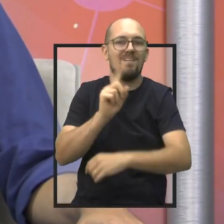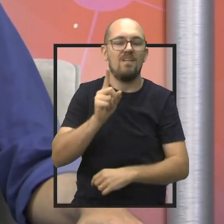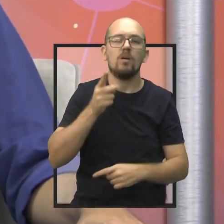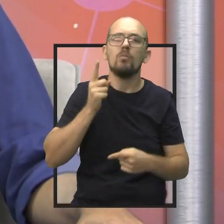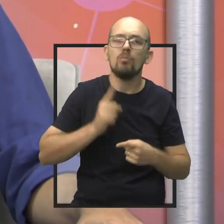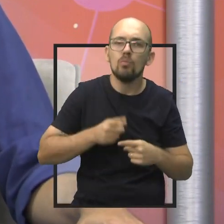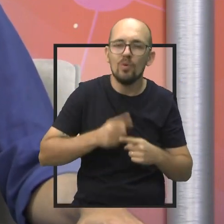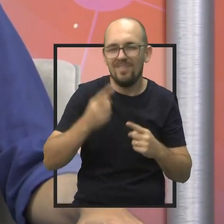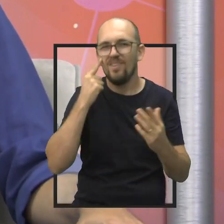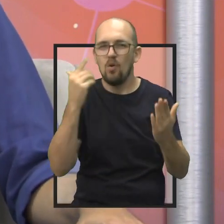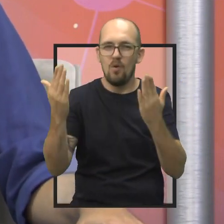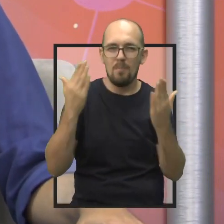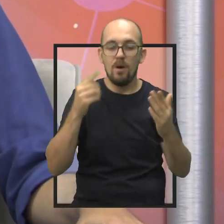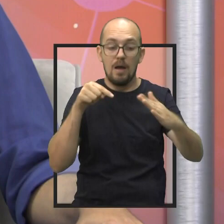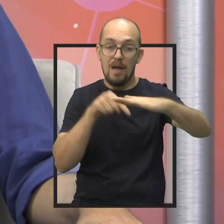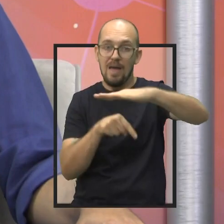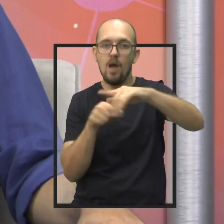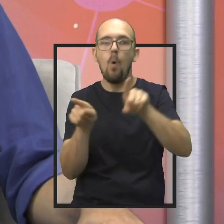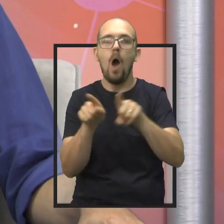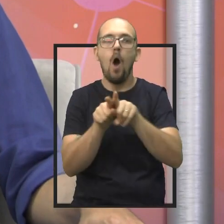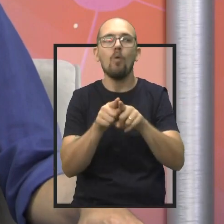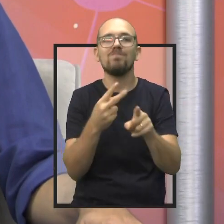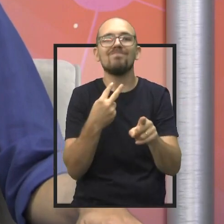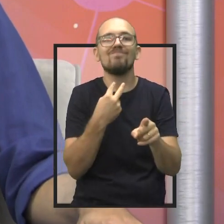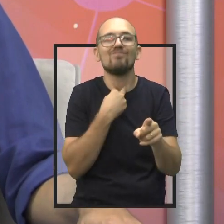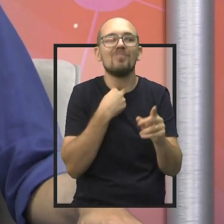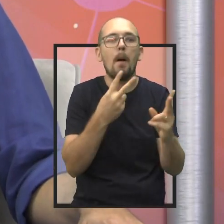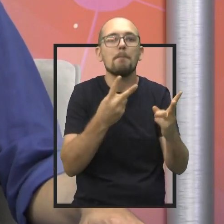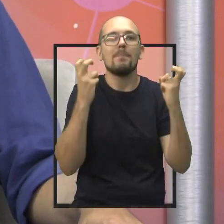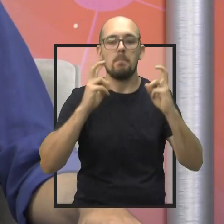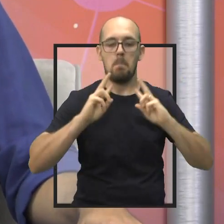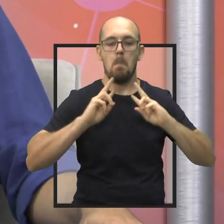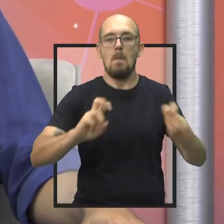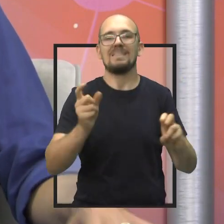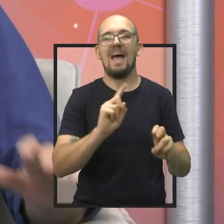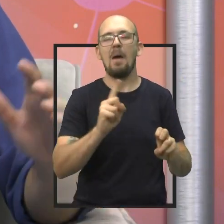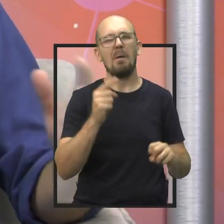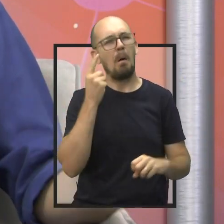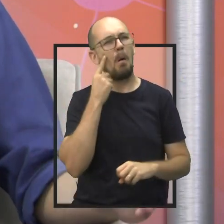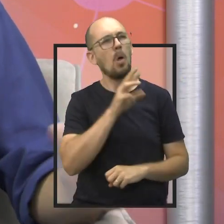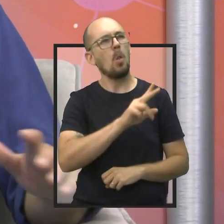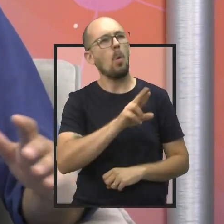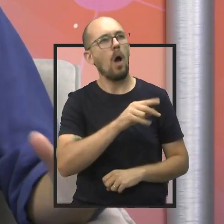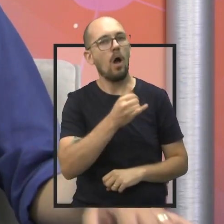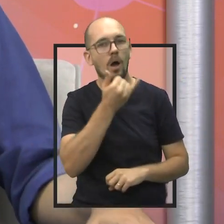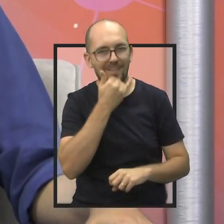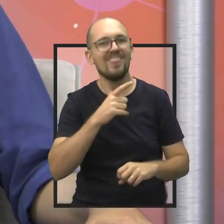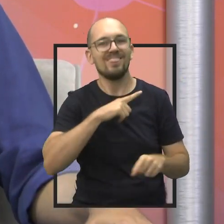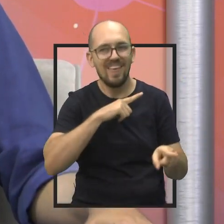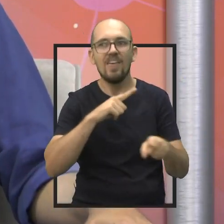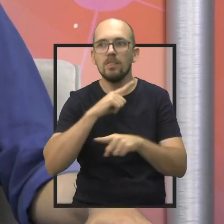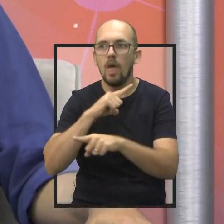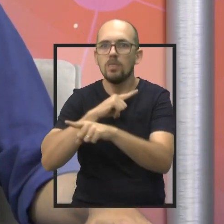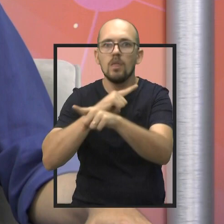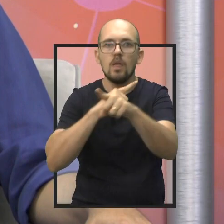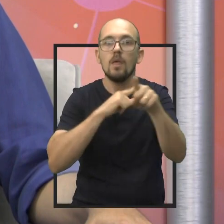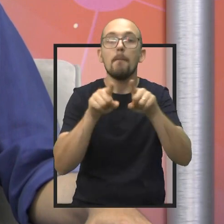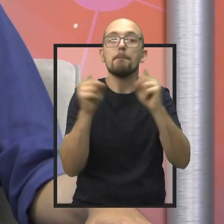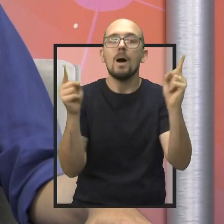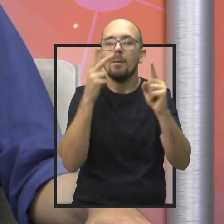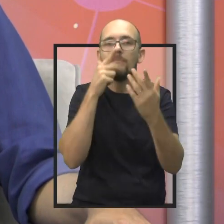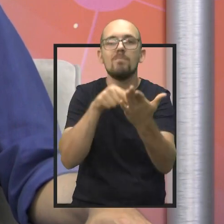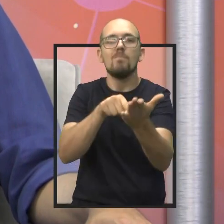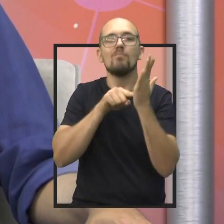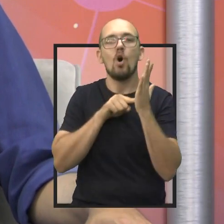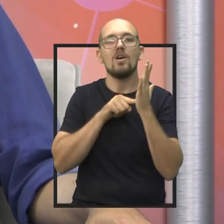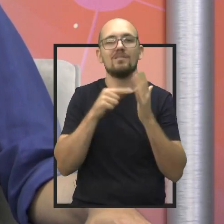pouco sintomáticos e assintomáticos. Então, os casos que foram diagnosticados na China e em todos os lugares do mundo, grande parte